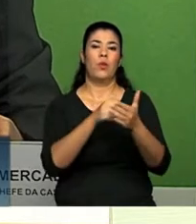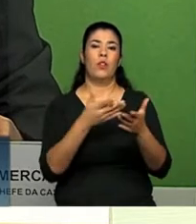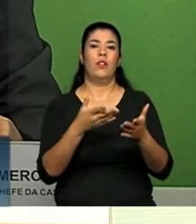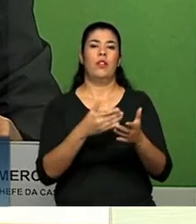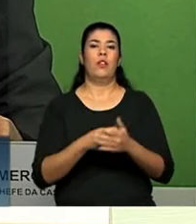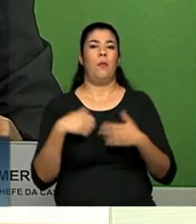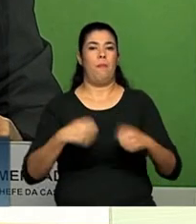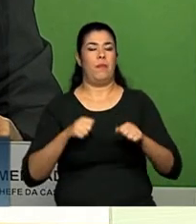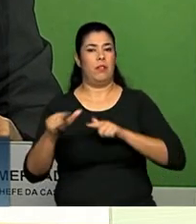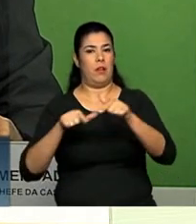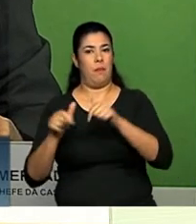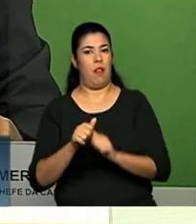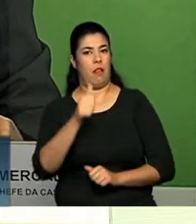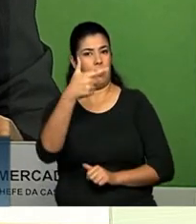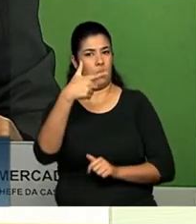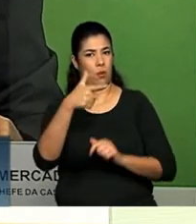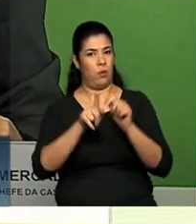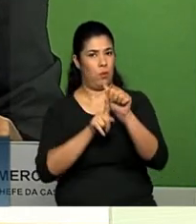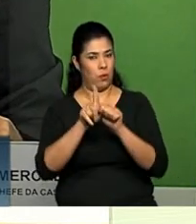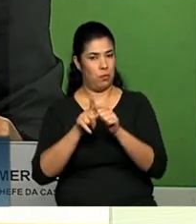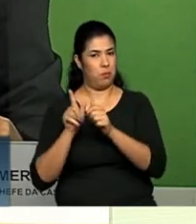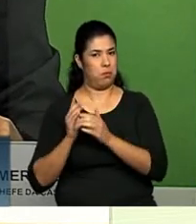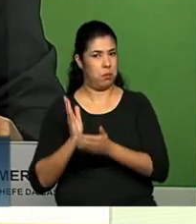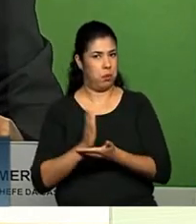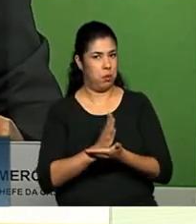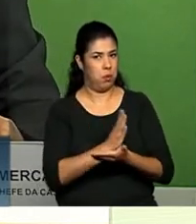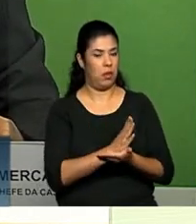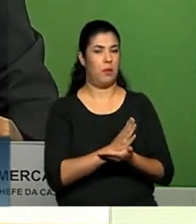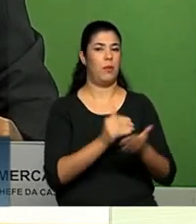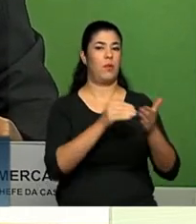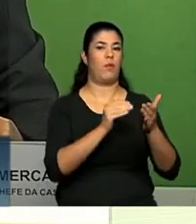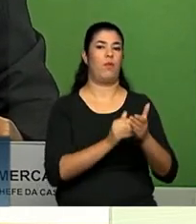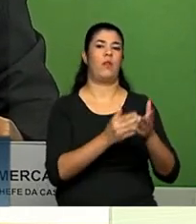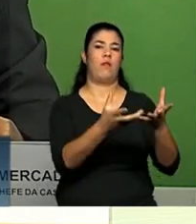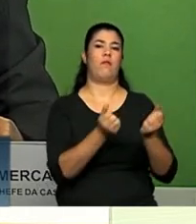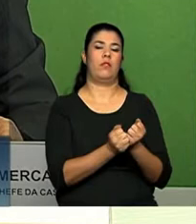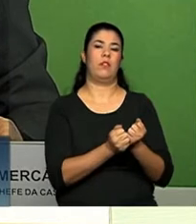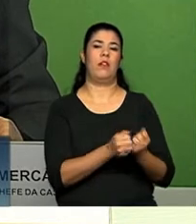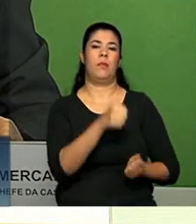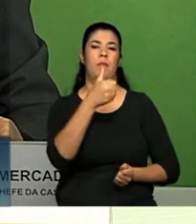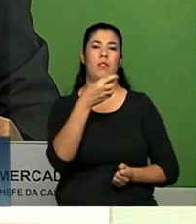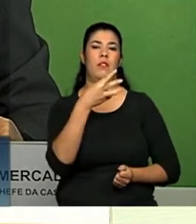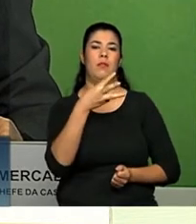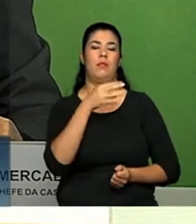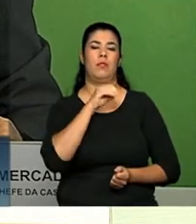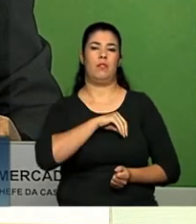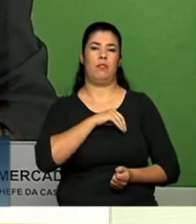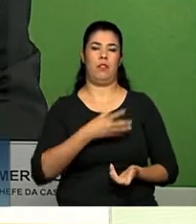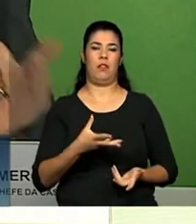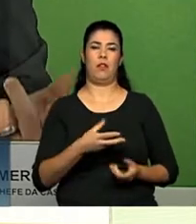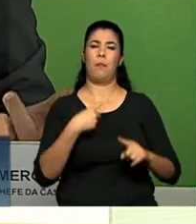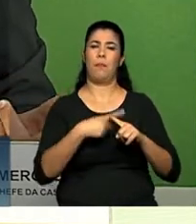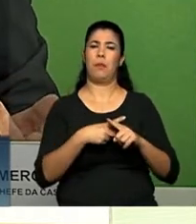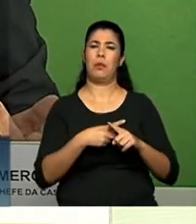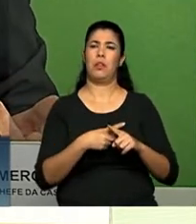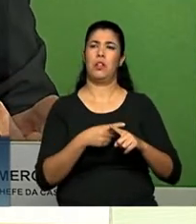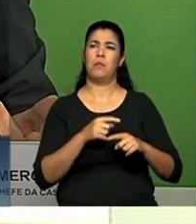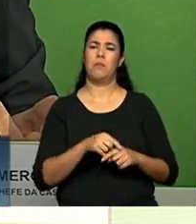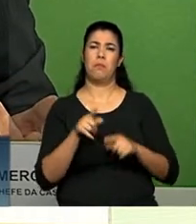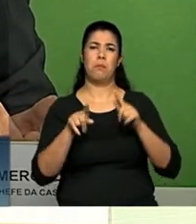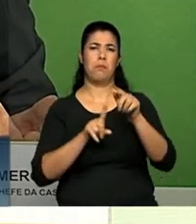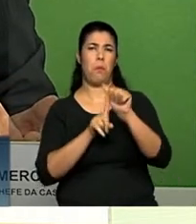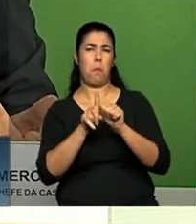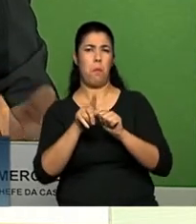ano. Ou você recebe proporcional ao período de trabalho. Por que o 14º, que é o abono, você só precisa trabalhar um